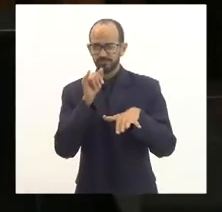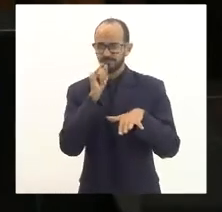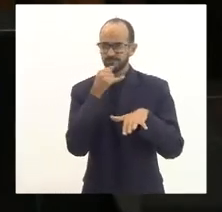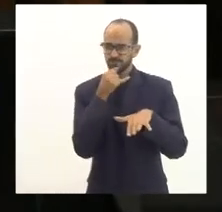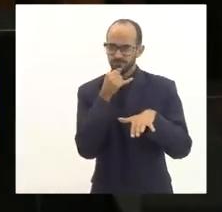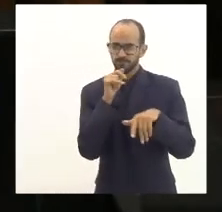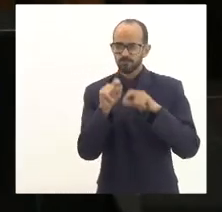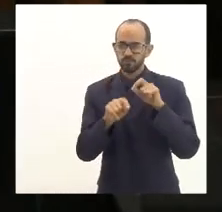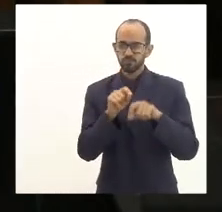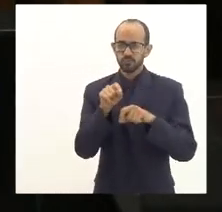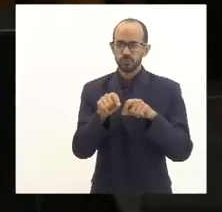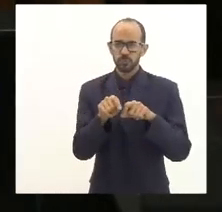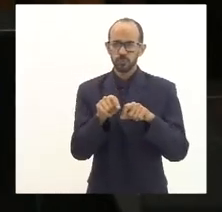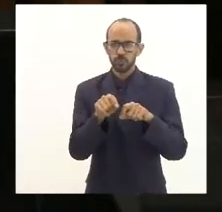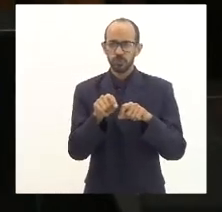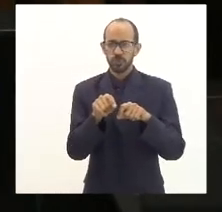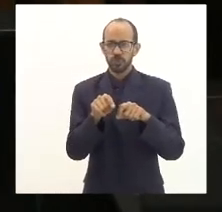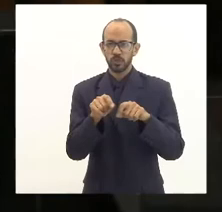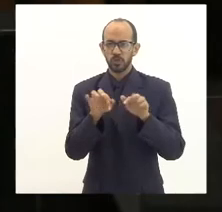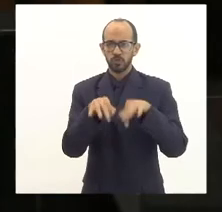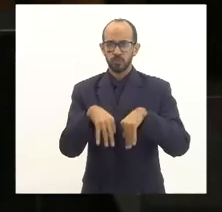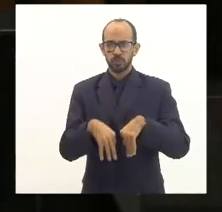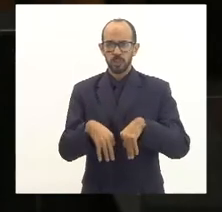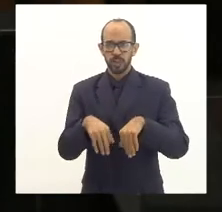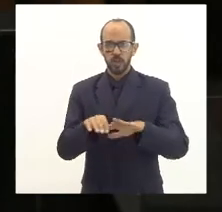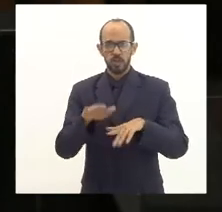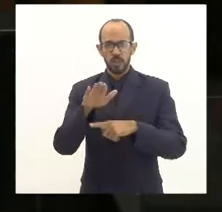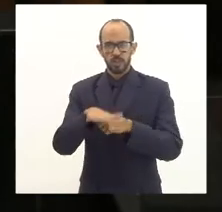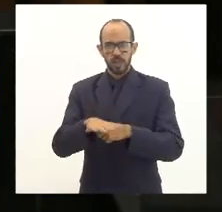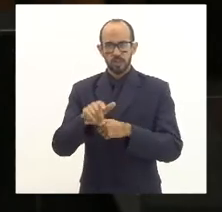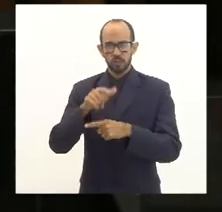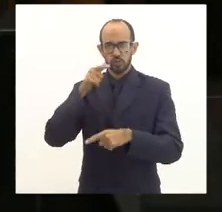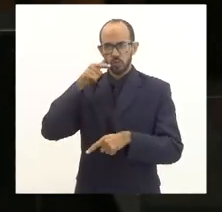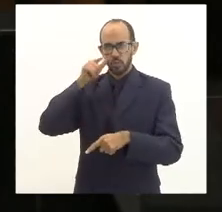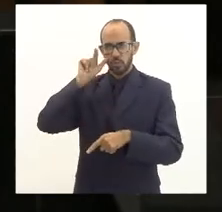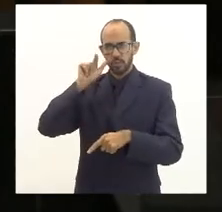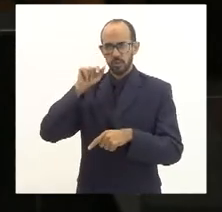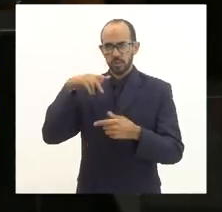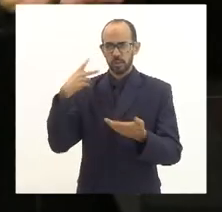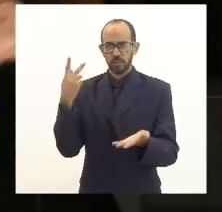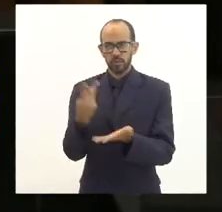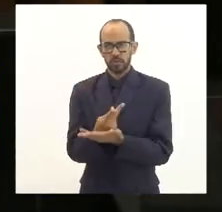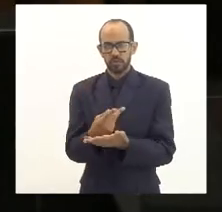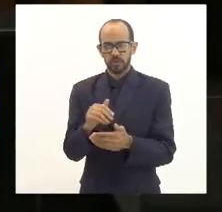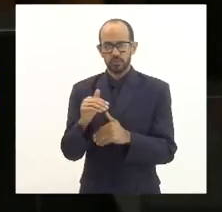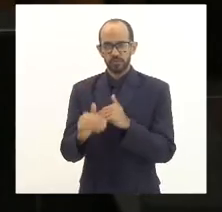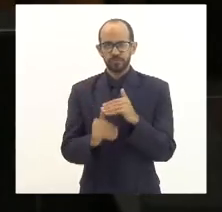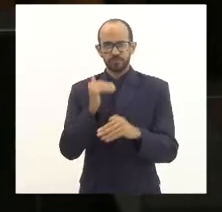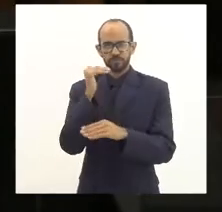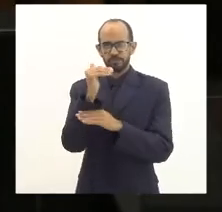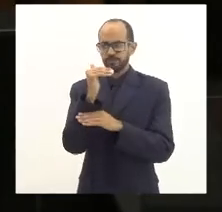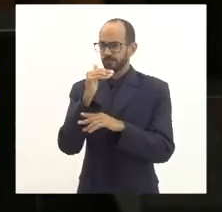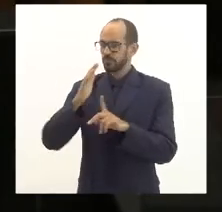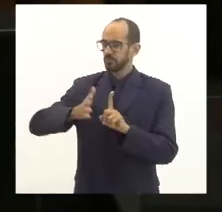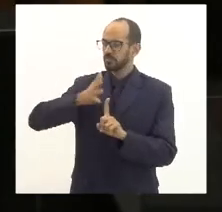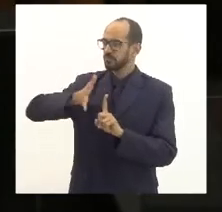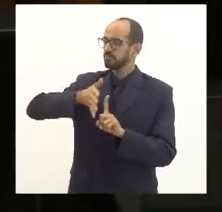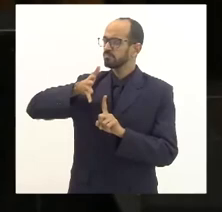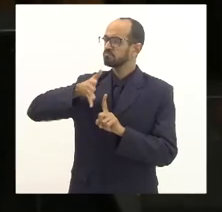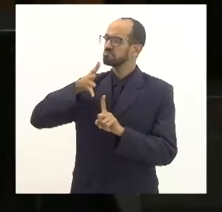o do final da tarde de ontem como aqui prevalece narrativas